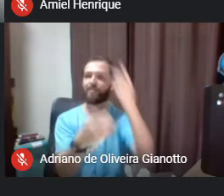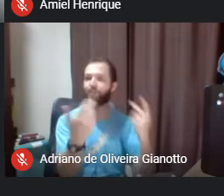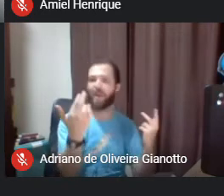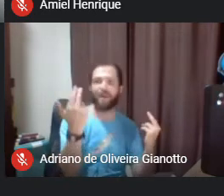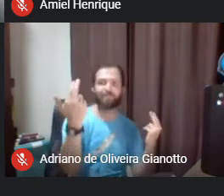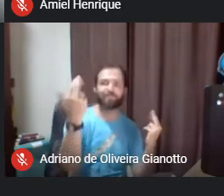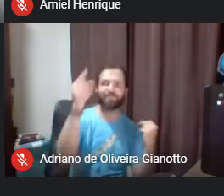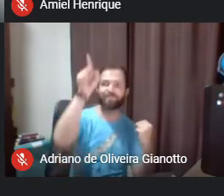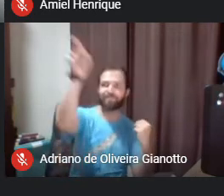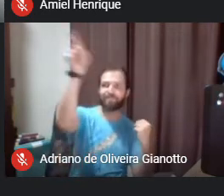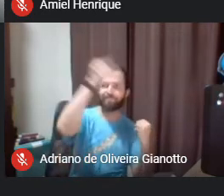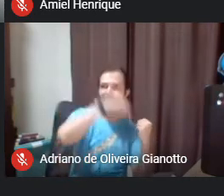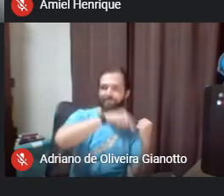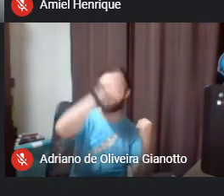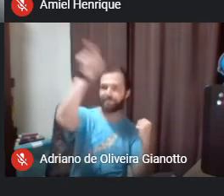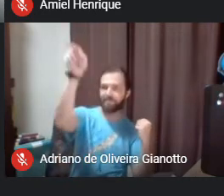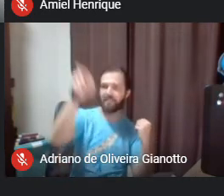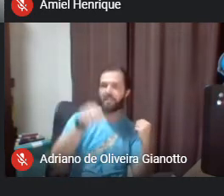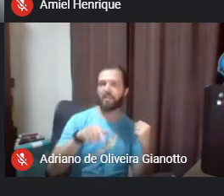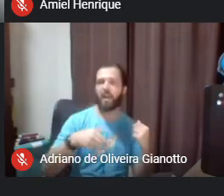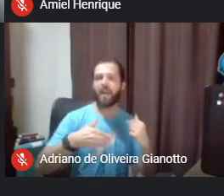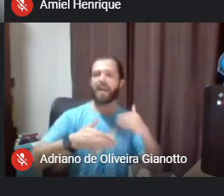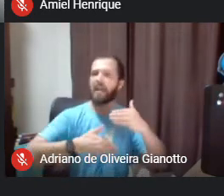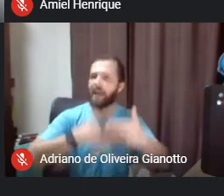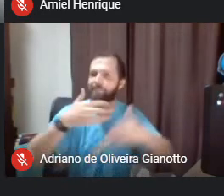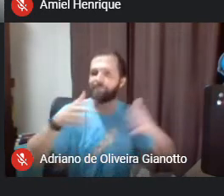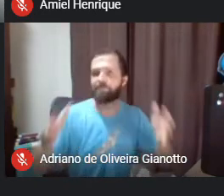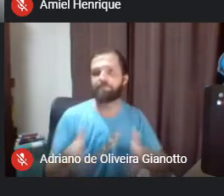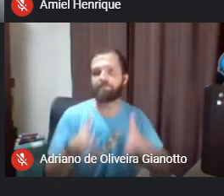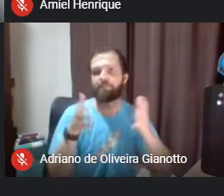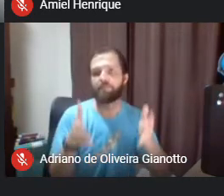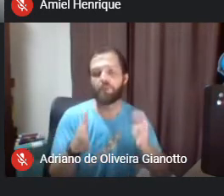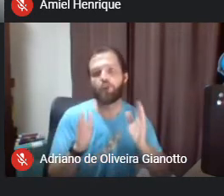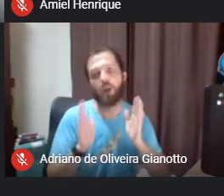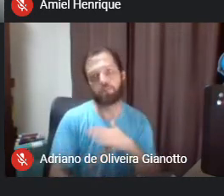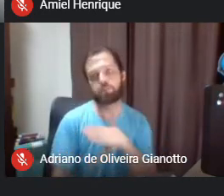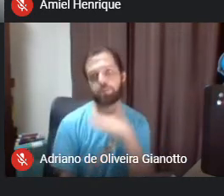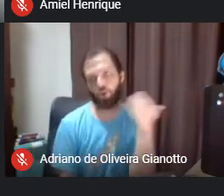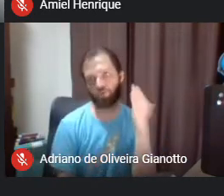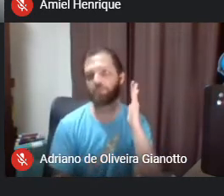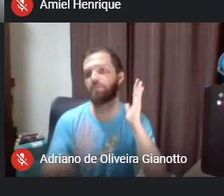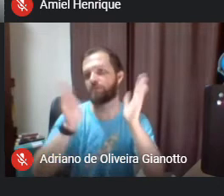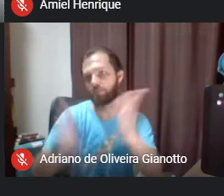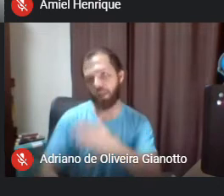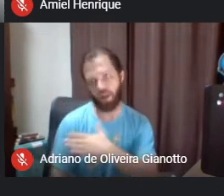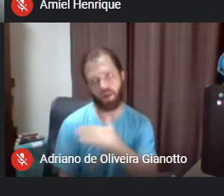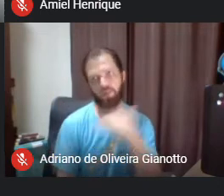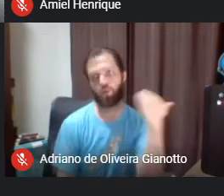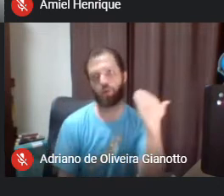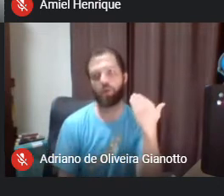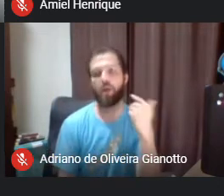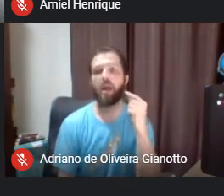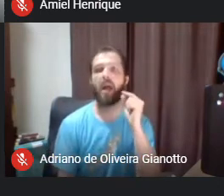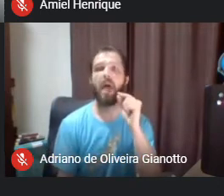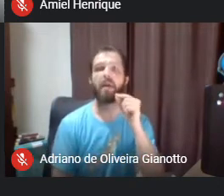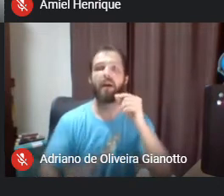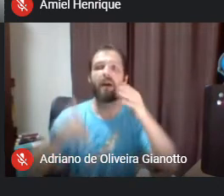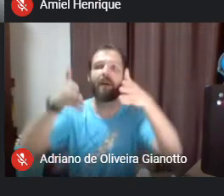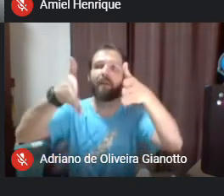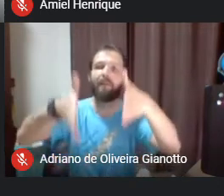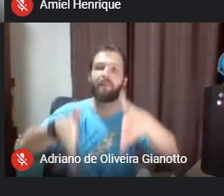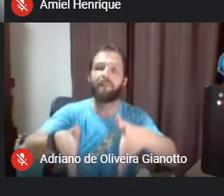ele queria fazer um outro INES lá no México também. Ele queria criar isso. Né? Então,